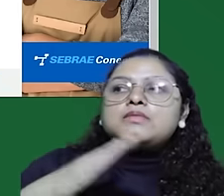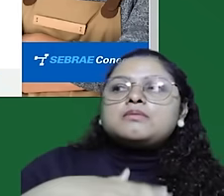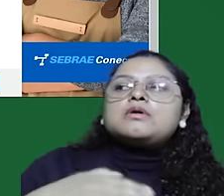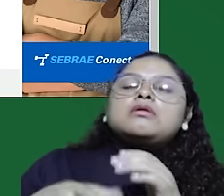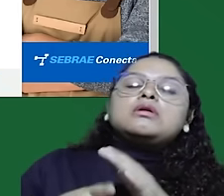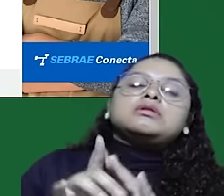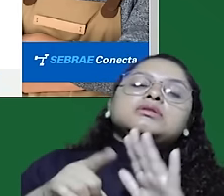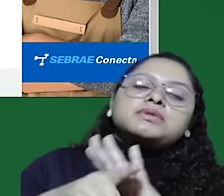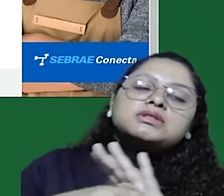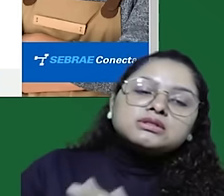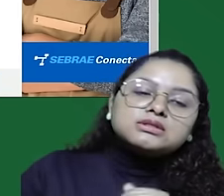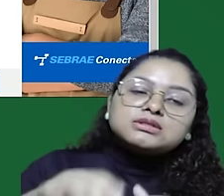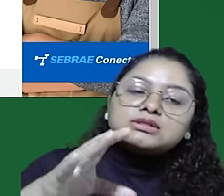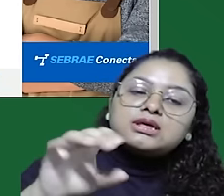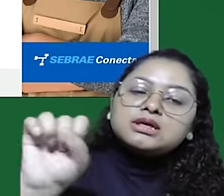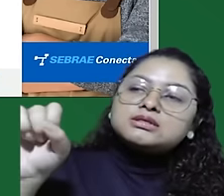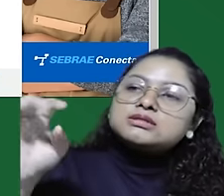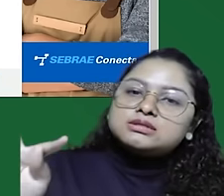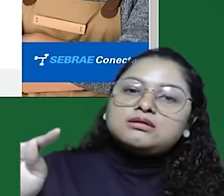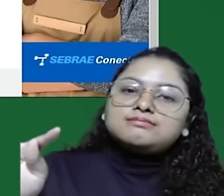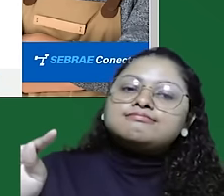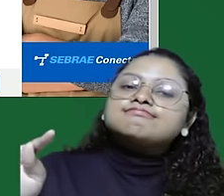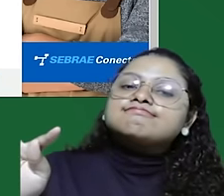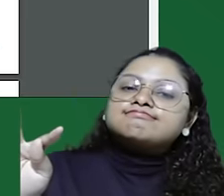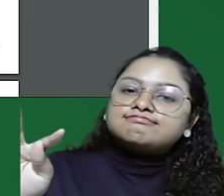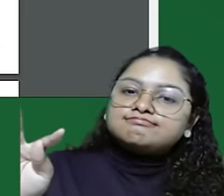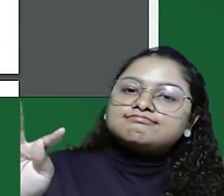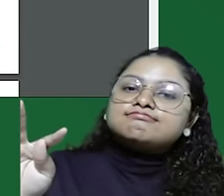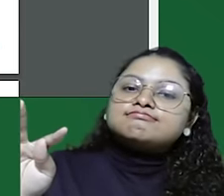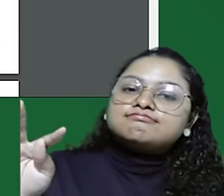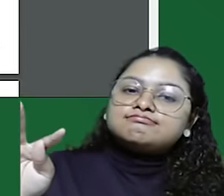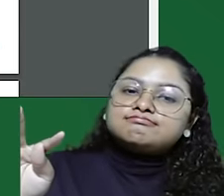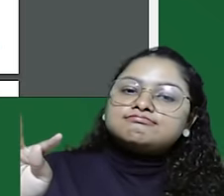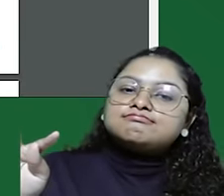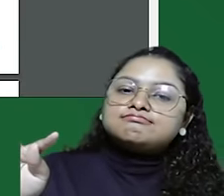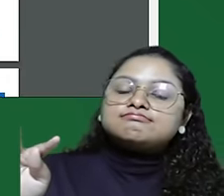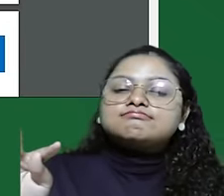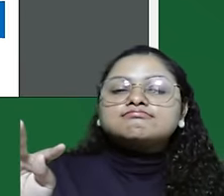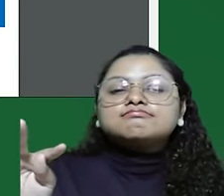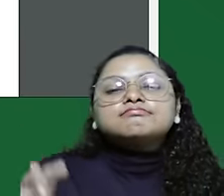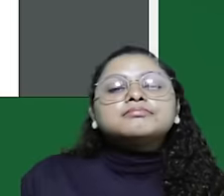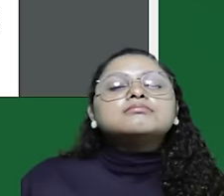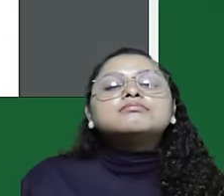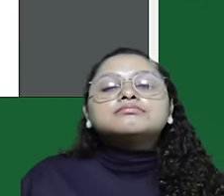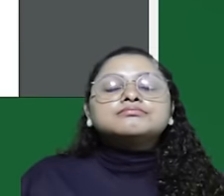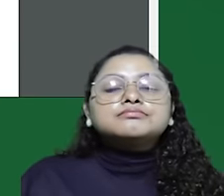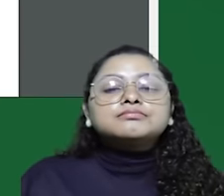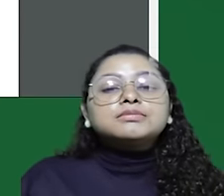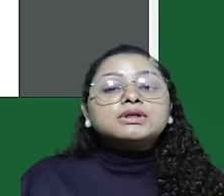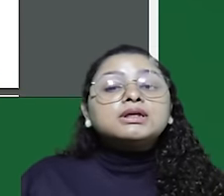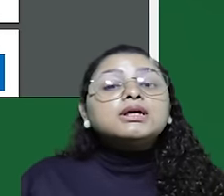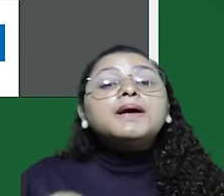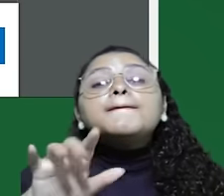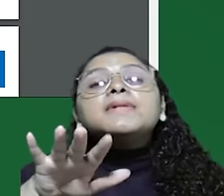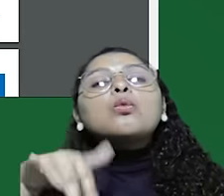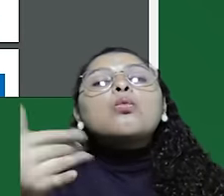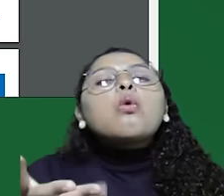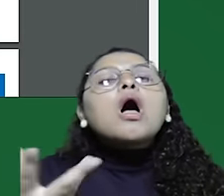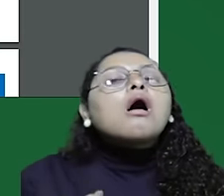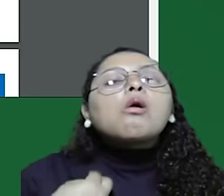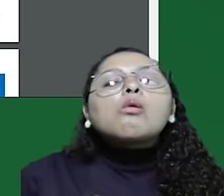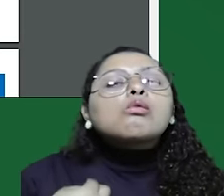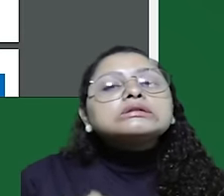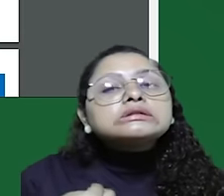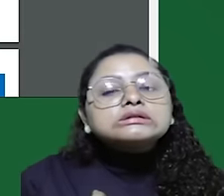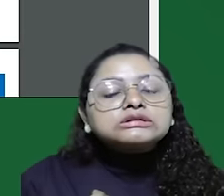CST que é a classificação aqui de situação tributária Quais são as existentes são